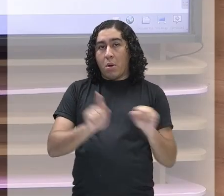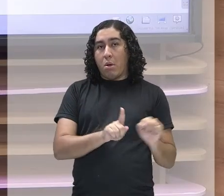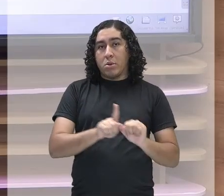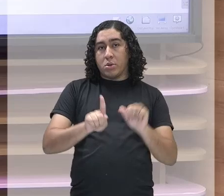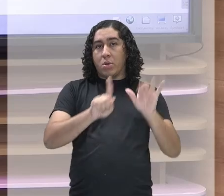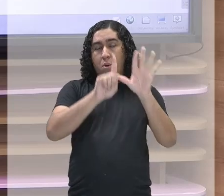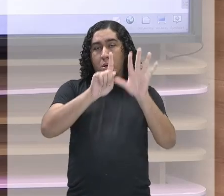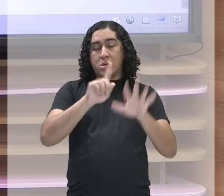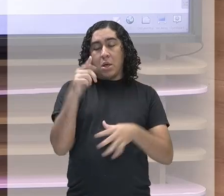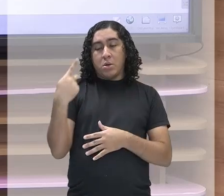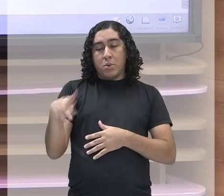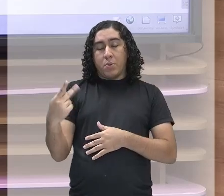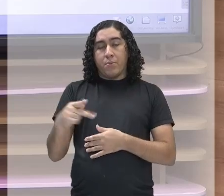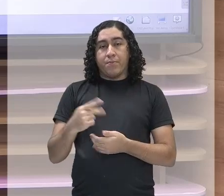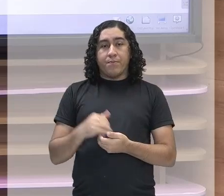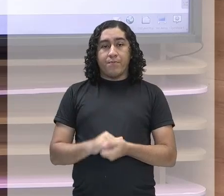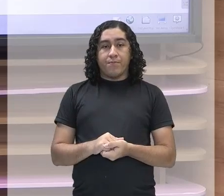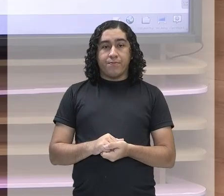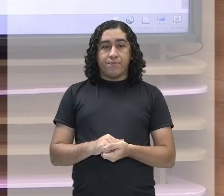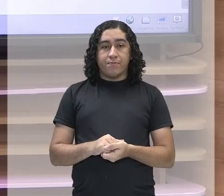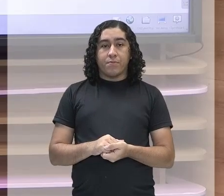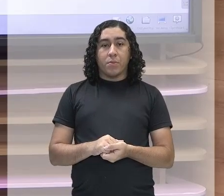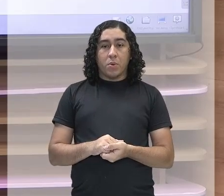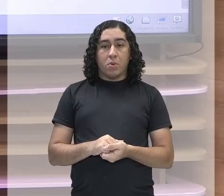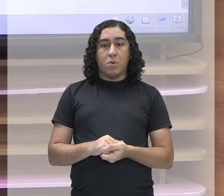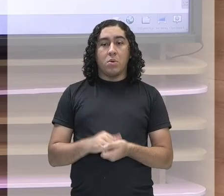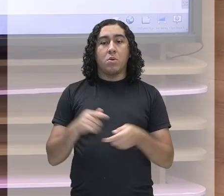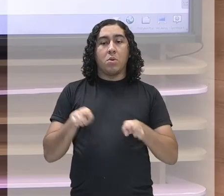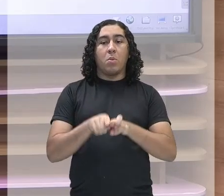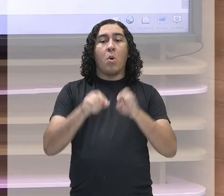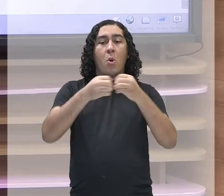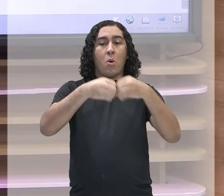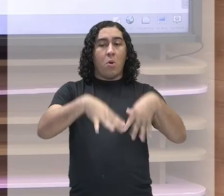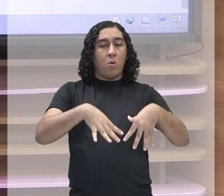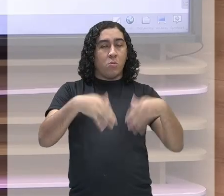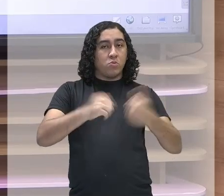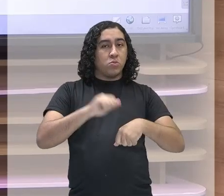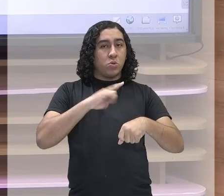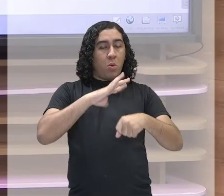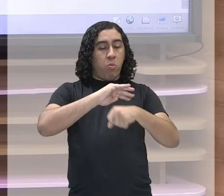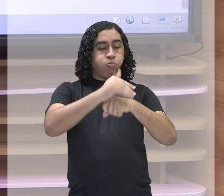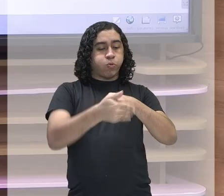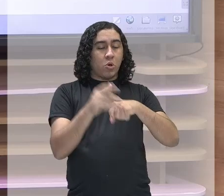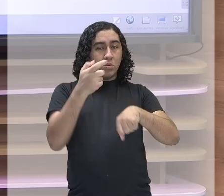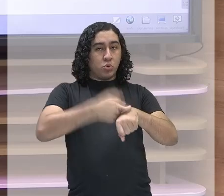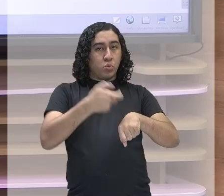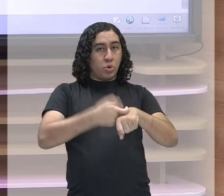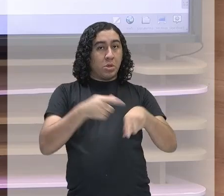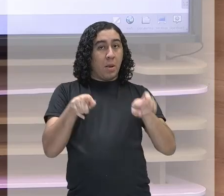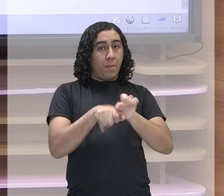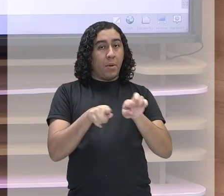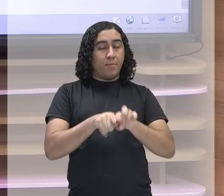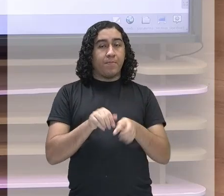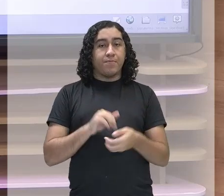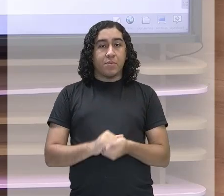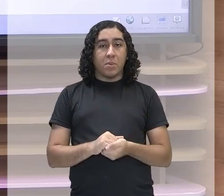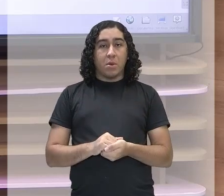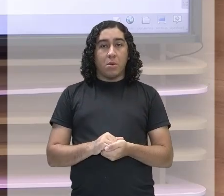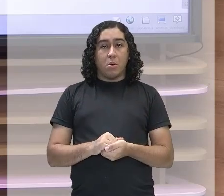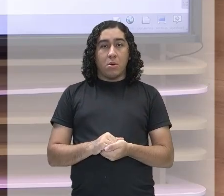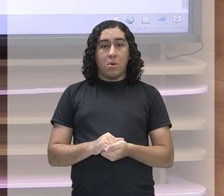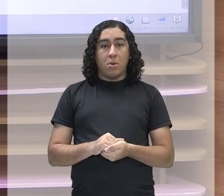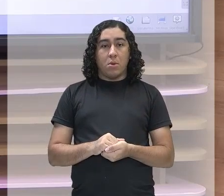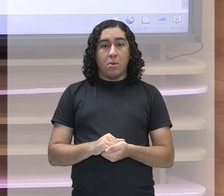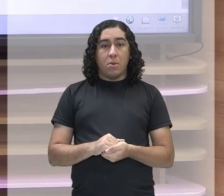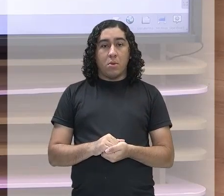gasosa desses animais. E os ovos cobertos ali com casca também em anexo, né? Então, essa casca que vai envolver